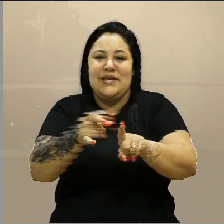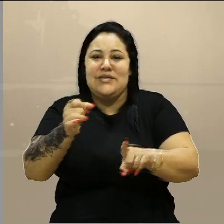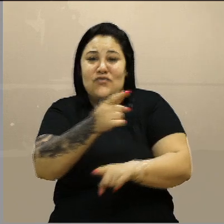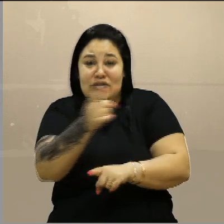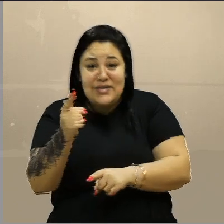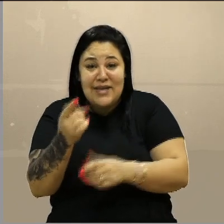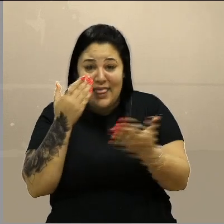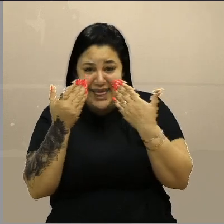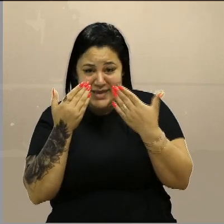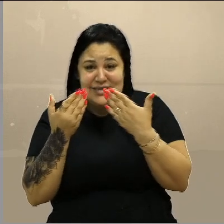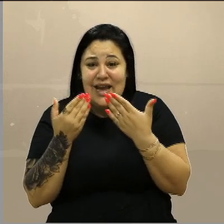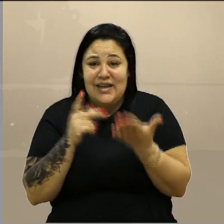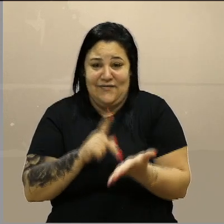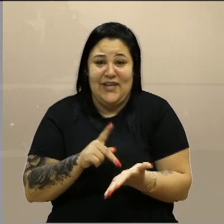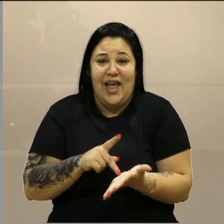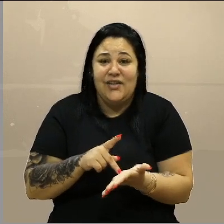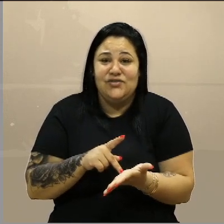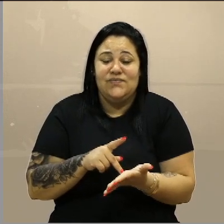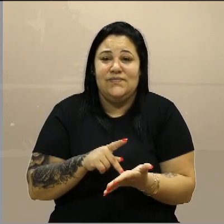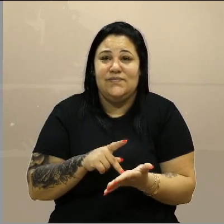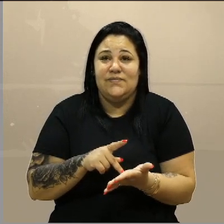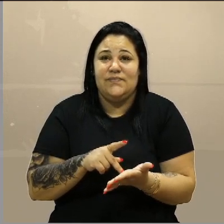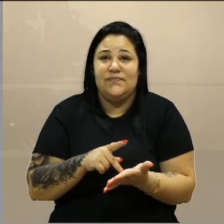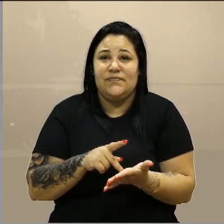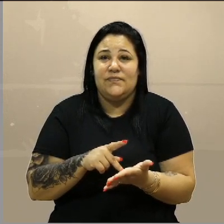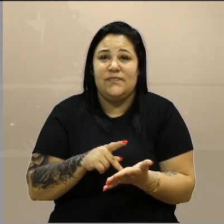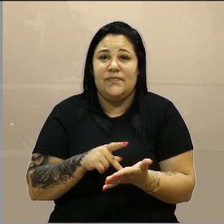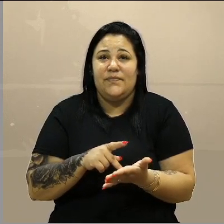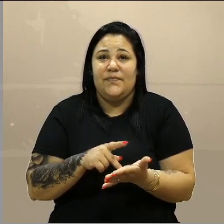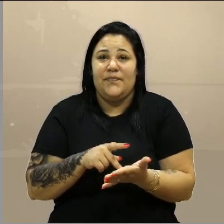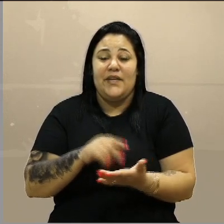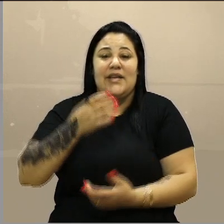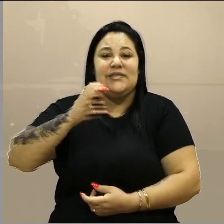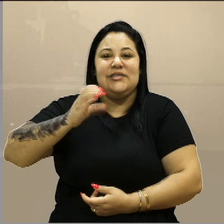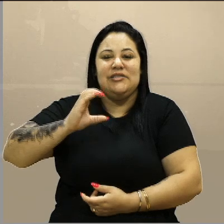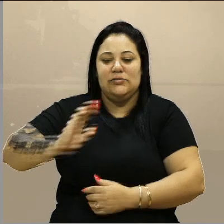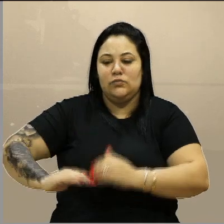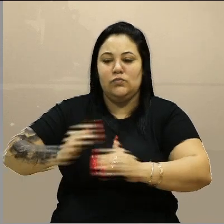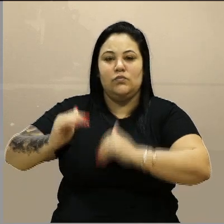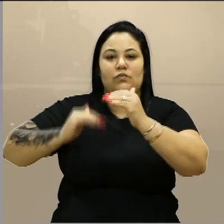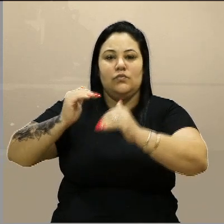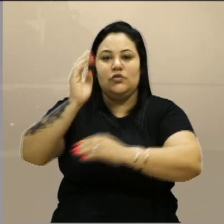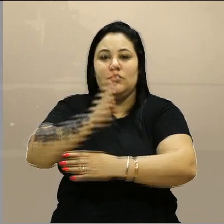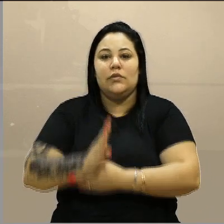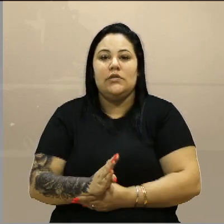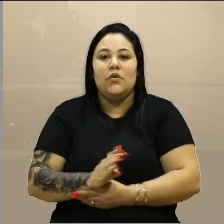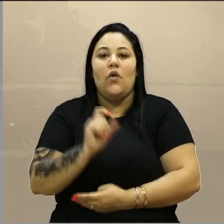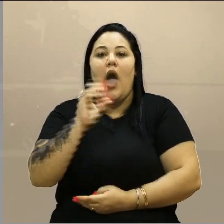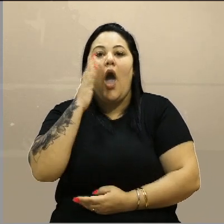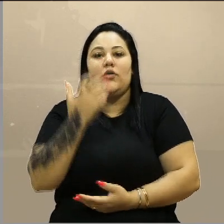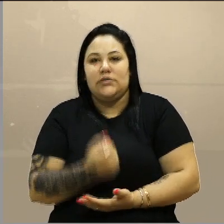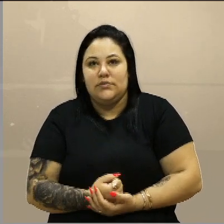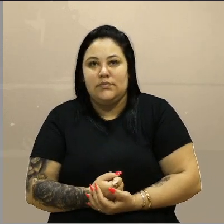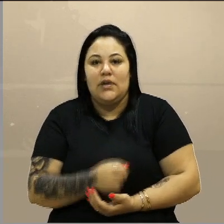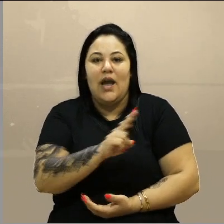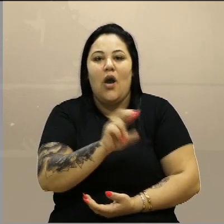para pensar o progresso da ciência no Brasil, você pode pensar assim, surgiu a USP,